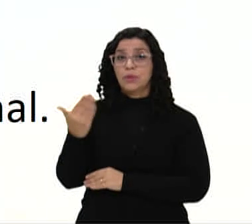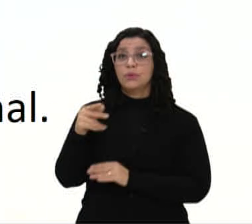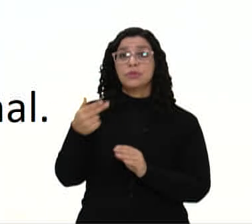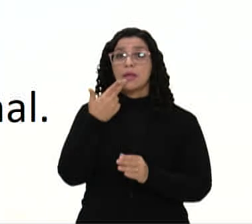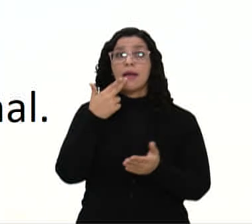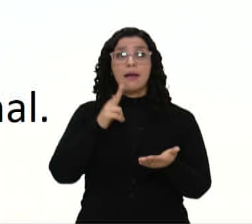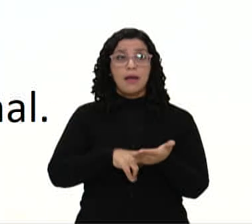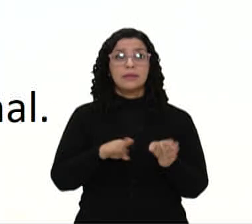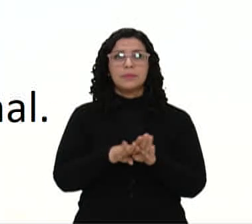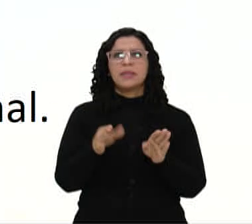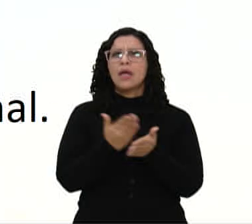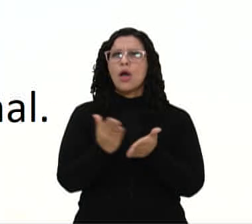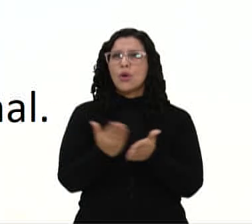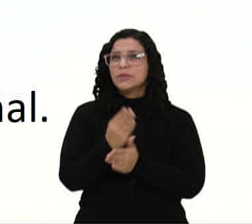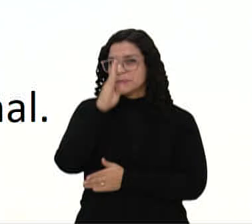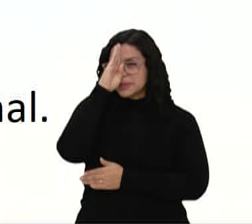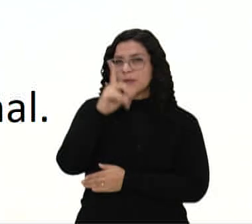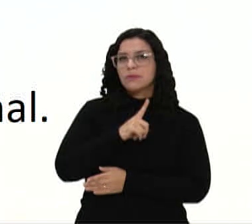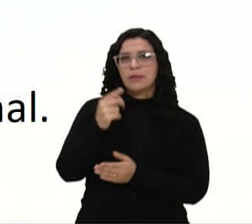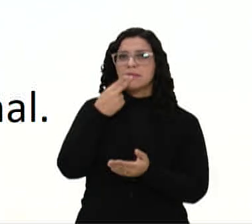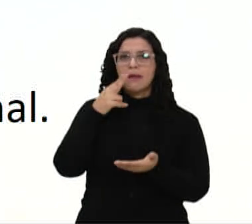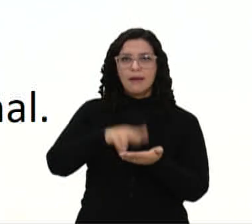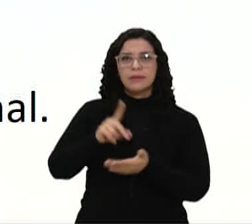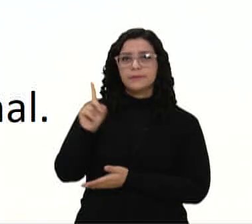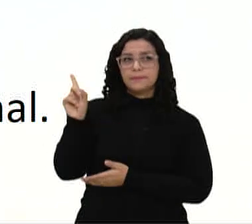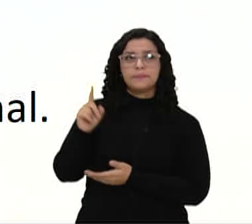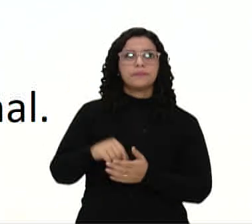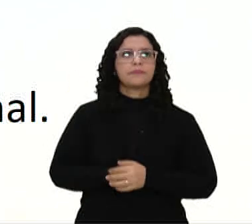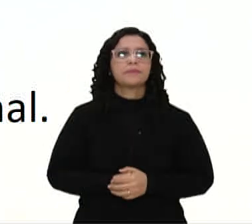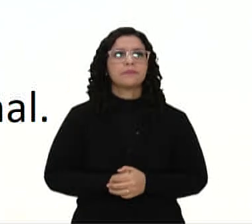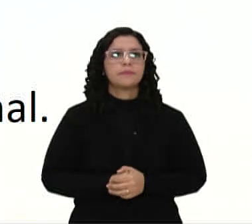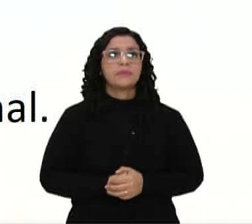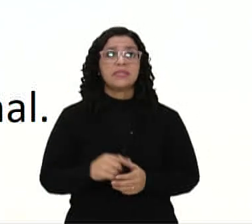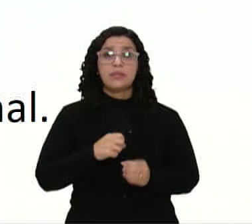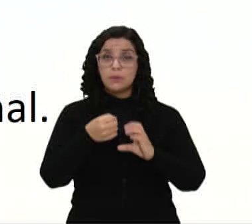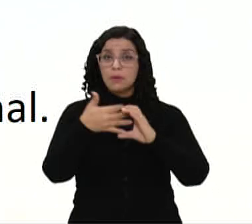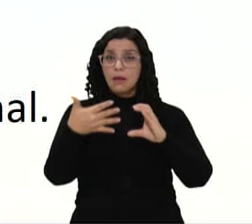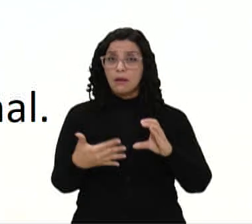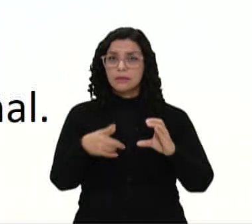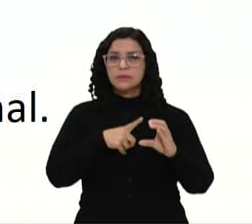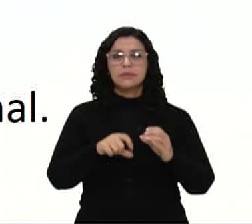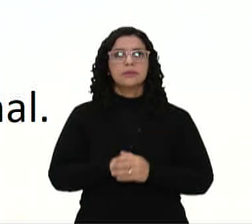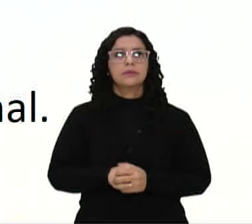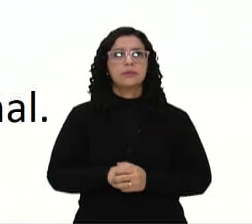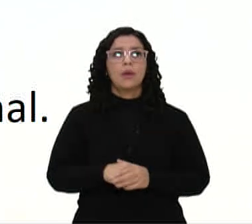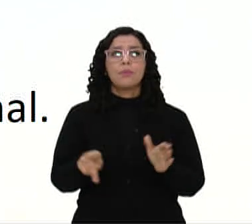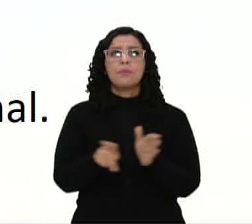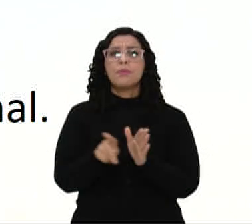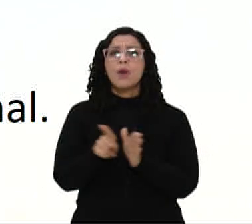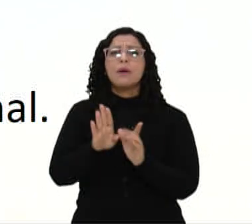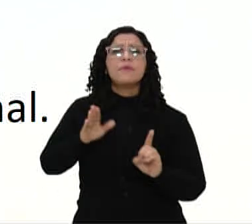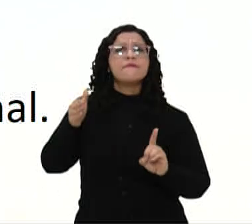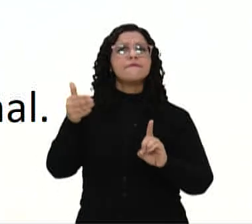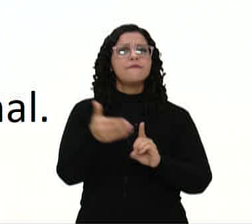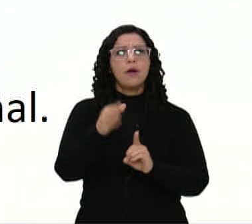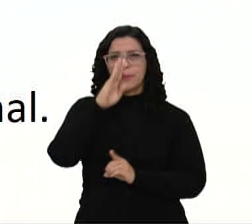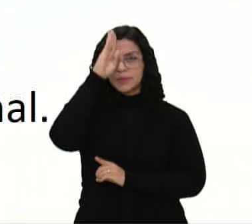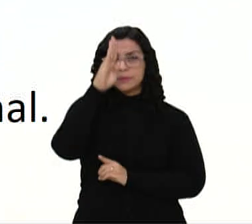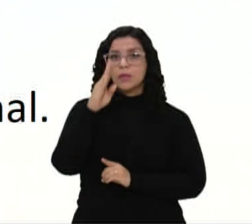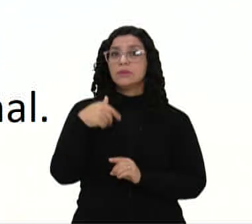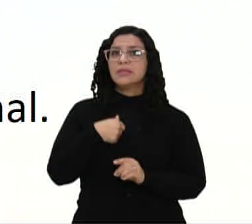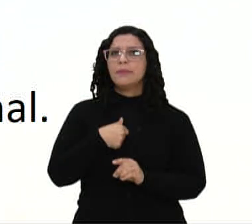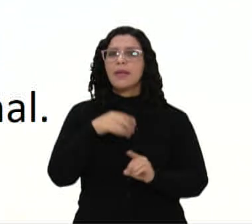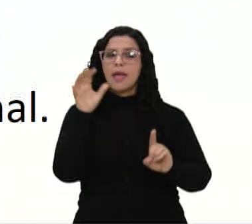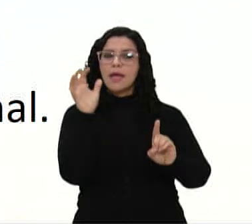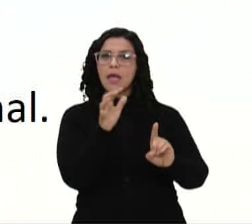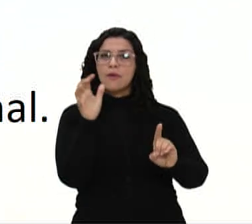Ainda temos uns elementos principais da carta, veja só, algumas características. A intenção principal de uma carta,